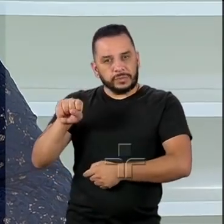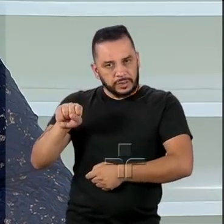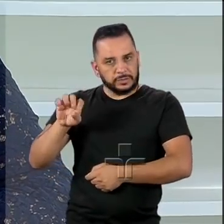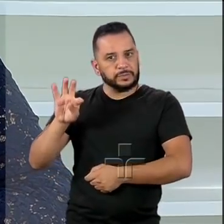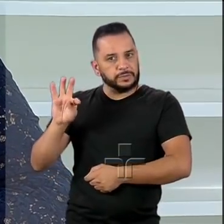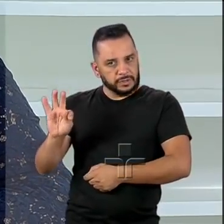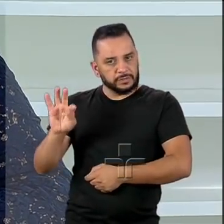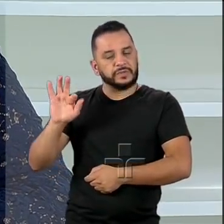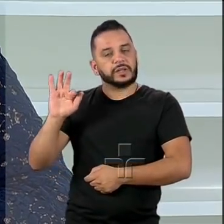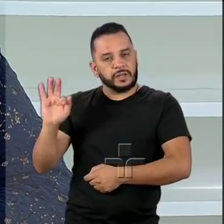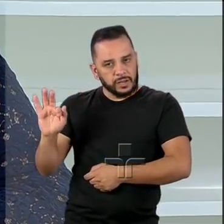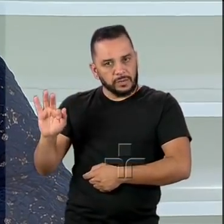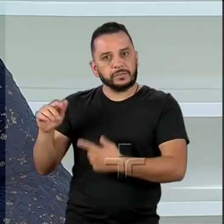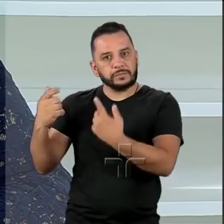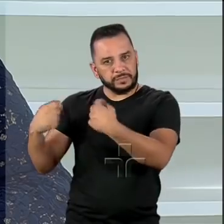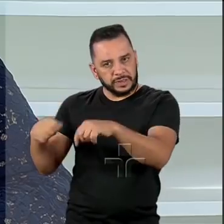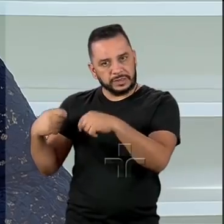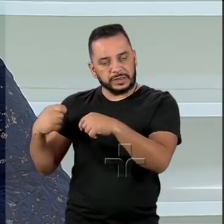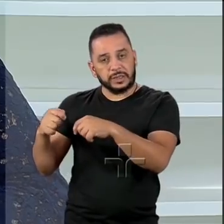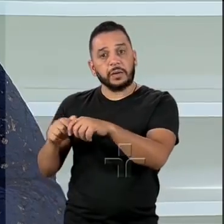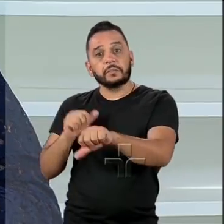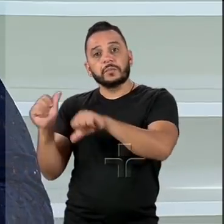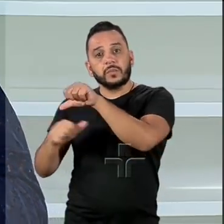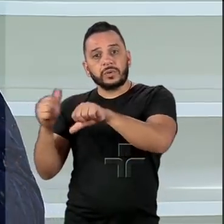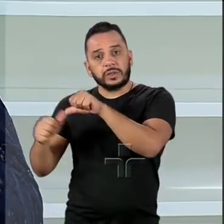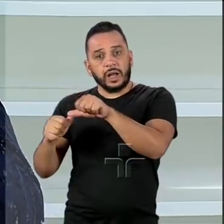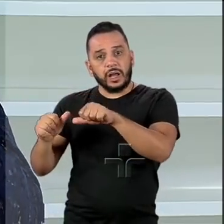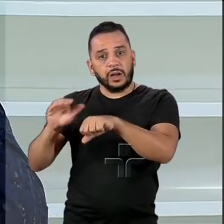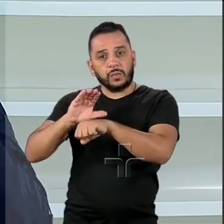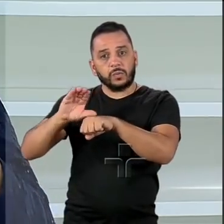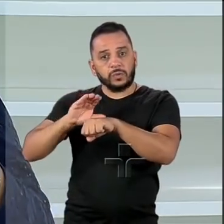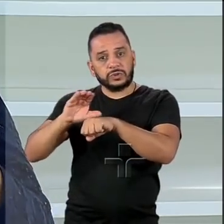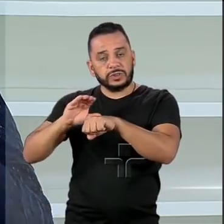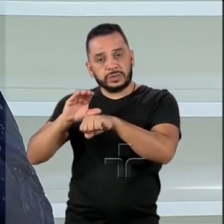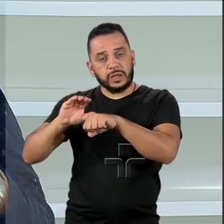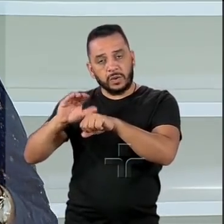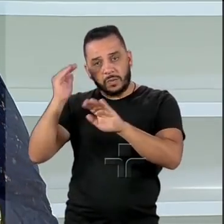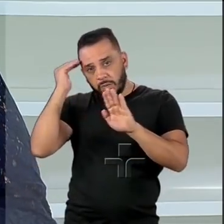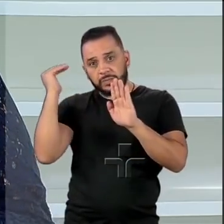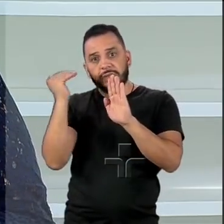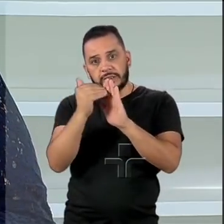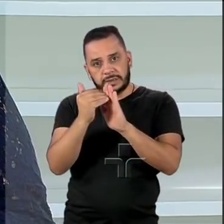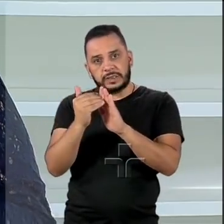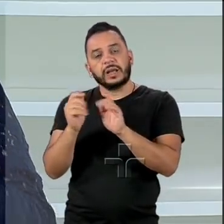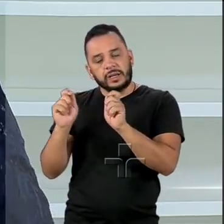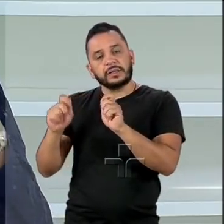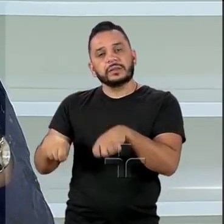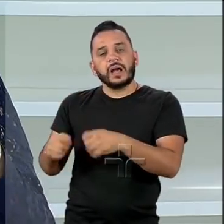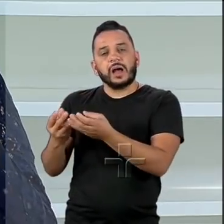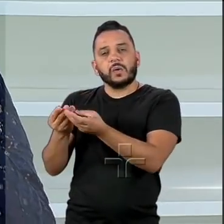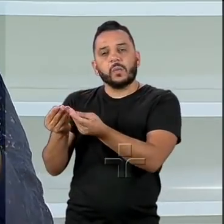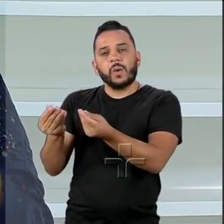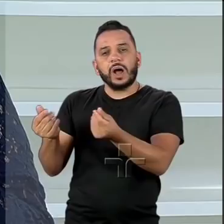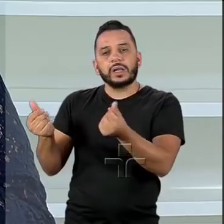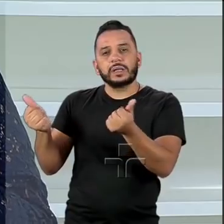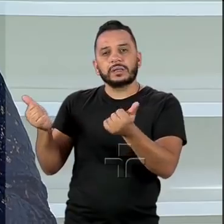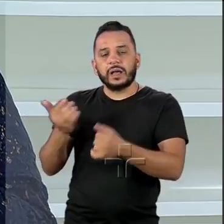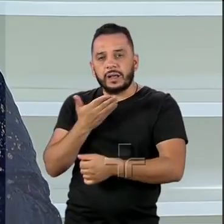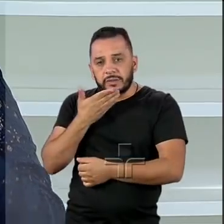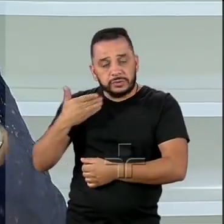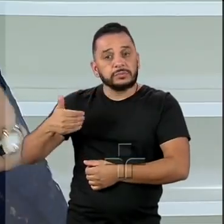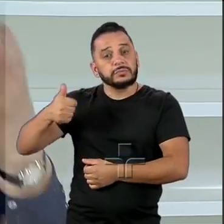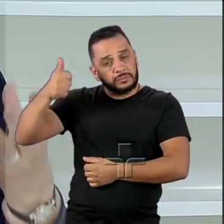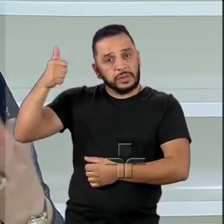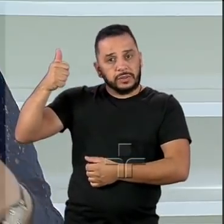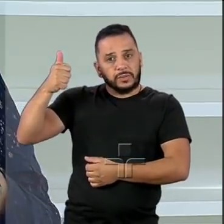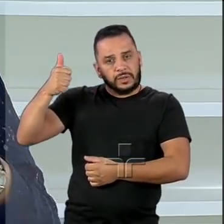corte constitucional para melhorar a qualidade das suas decisões e evitar essas